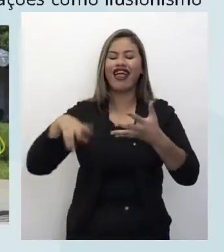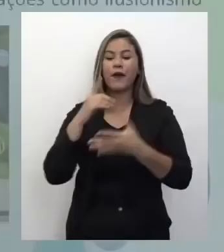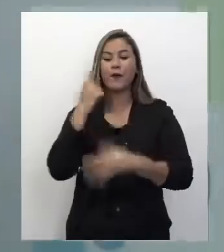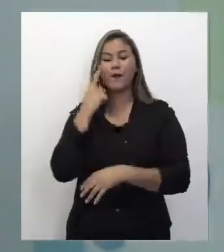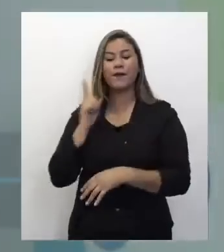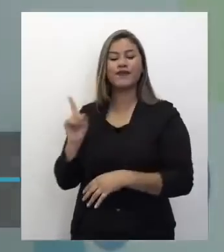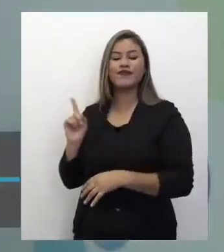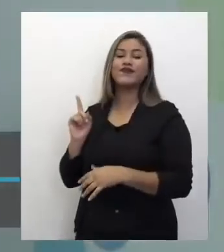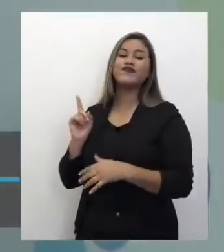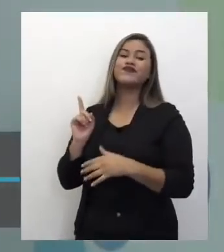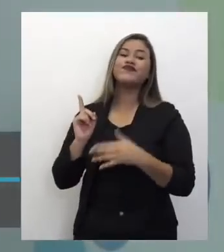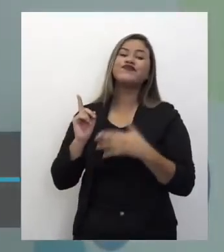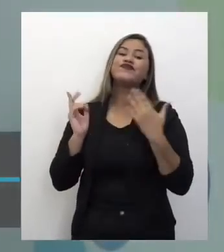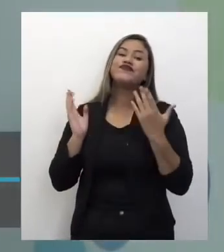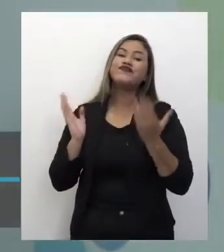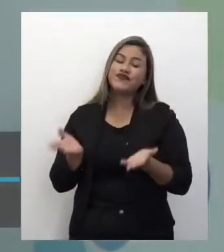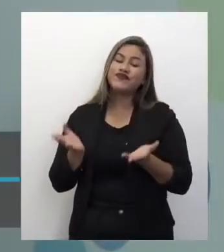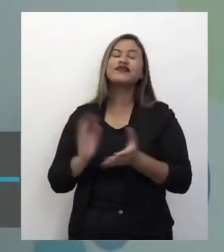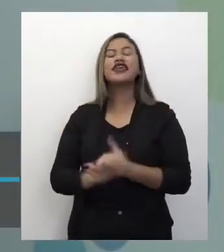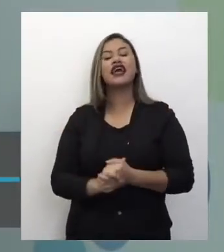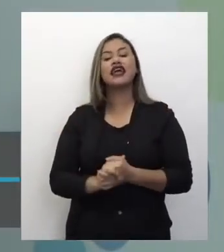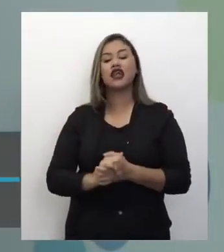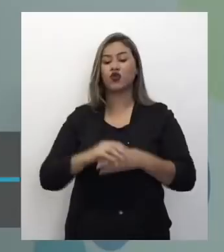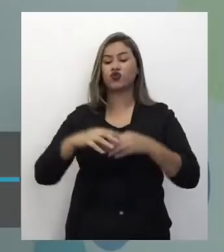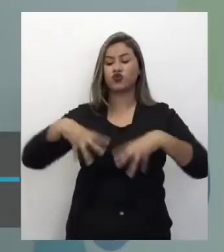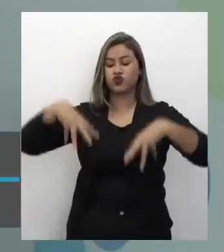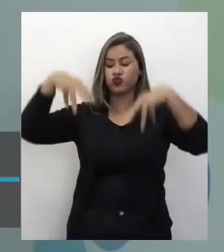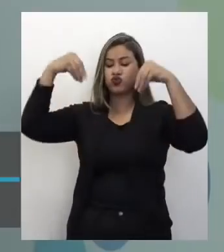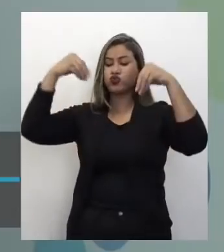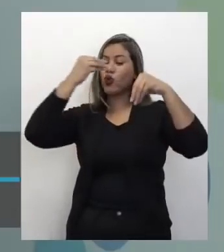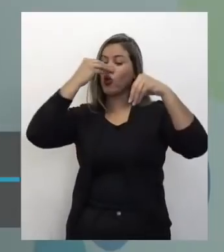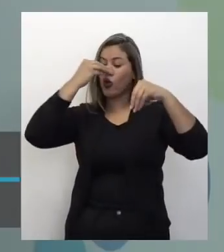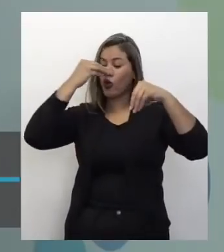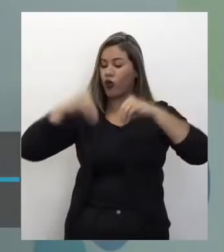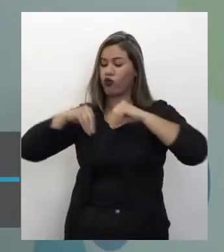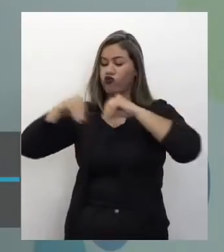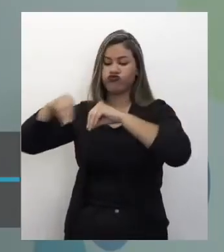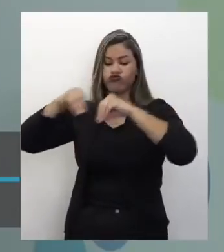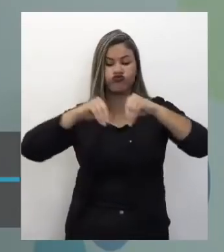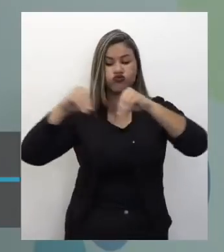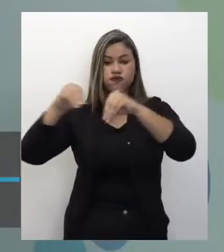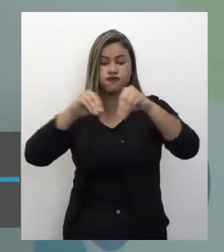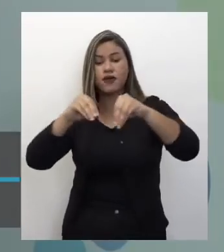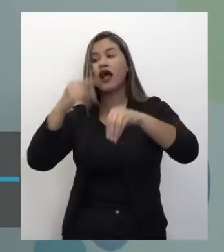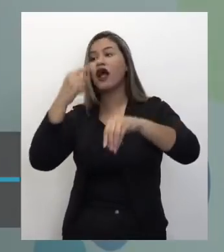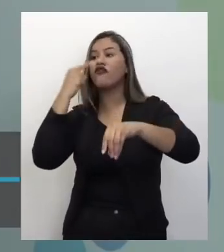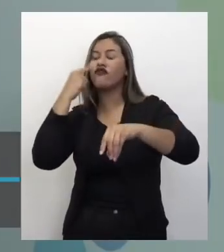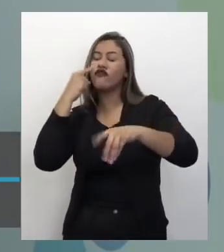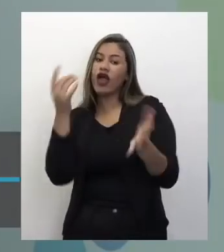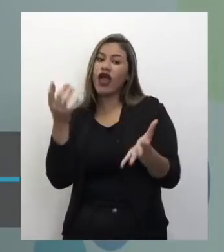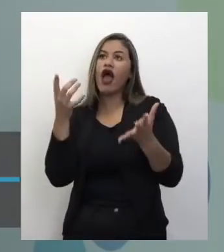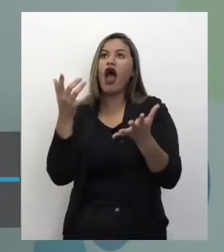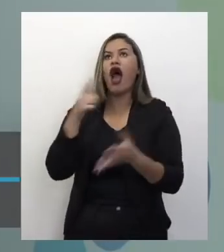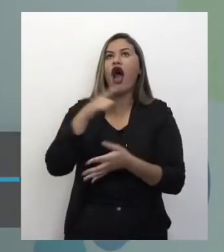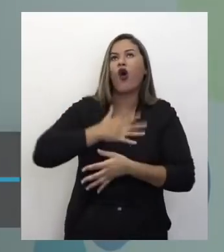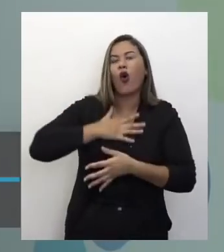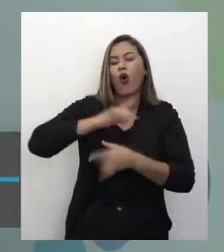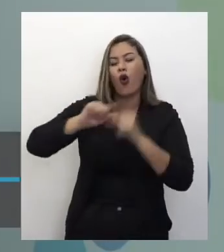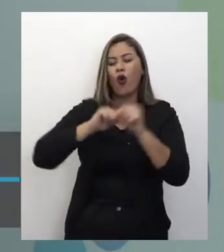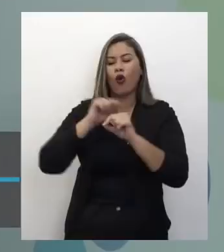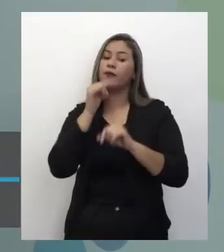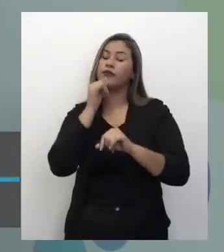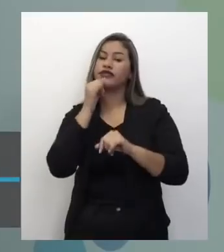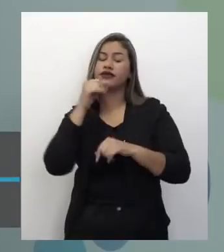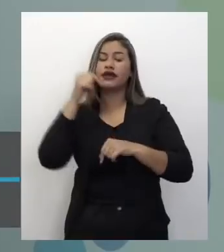O circo. Em cada lugar que o circo vai, ele vai se adaptando ao gosto das pessoas. Por exemplo, aqui no Brasil, se você pôr um palhaço